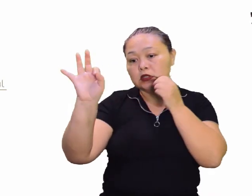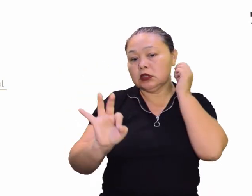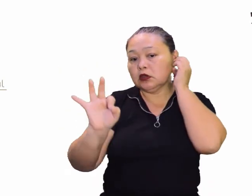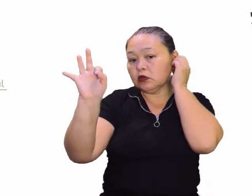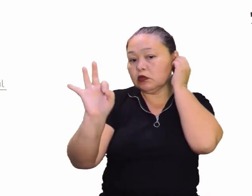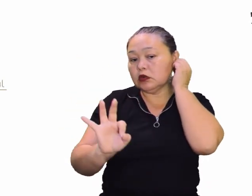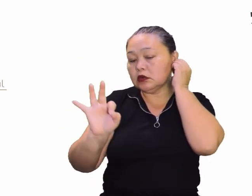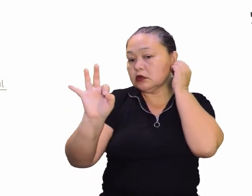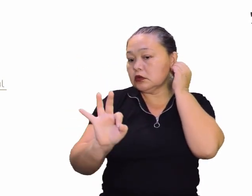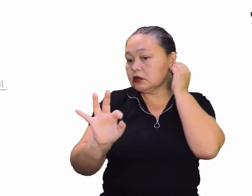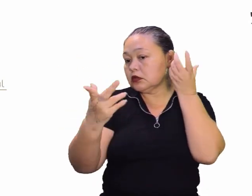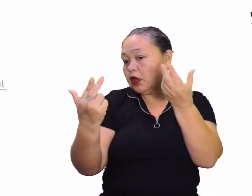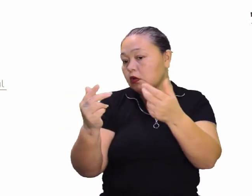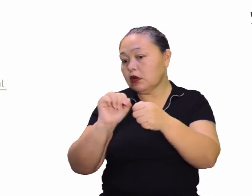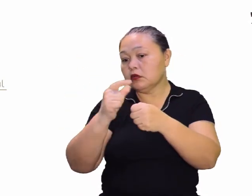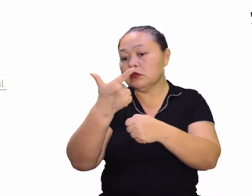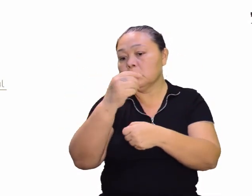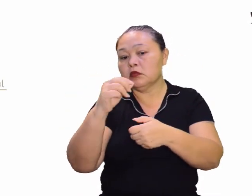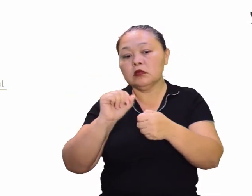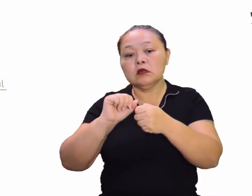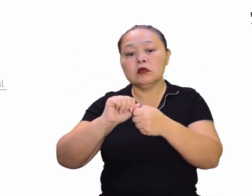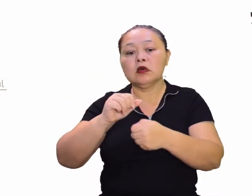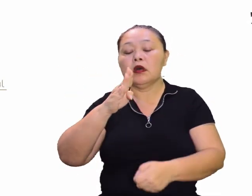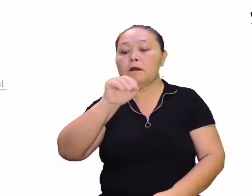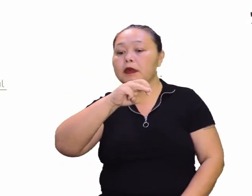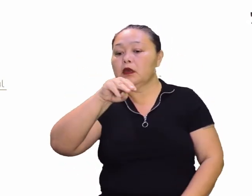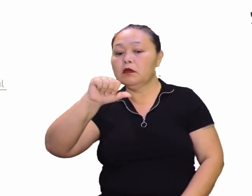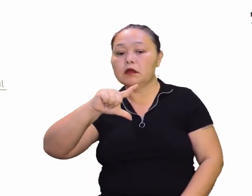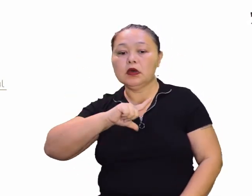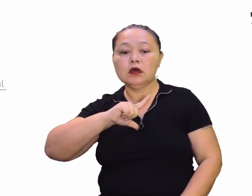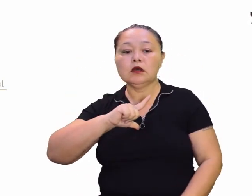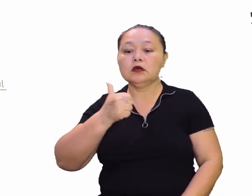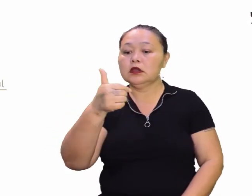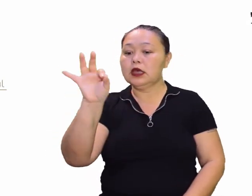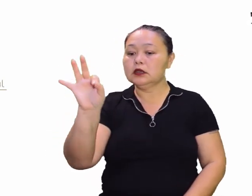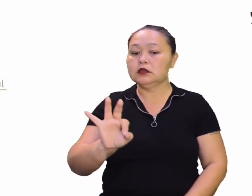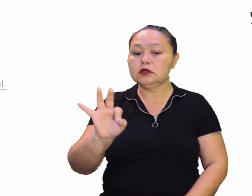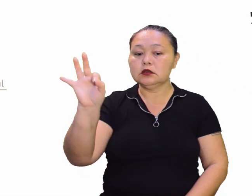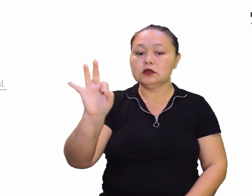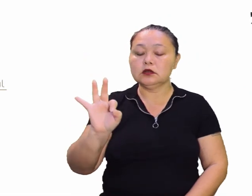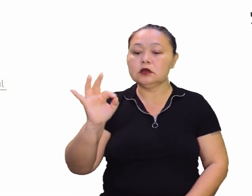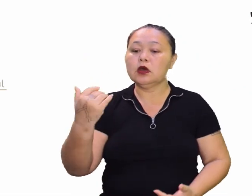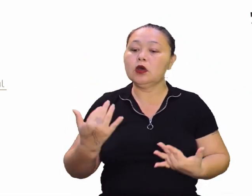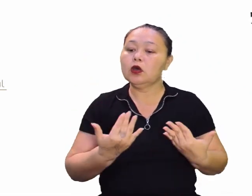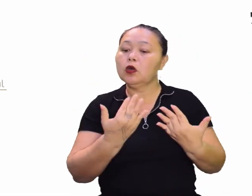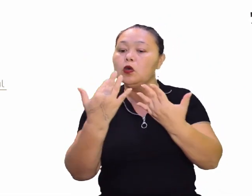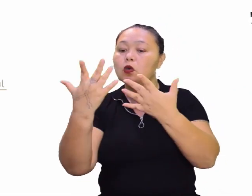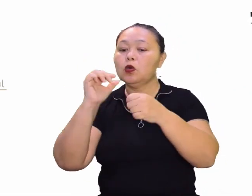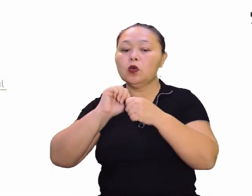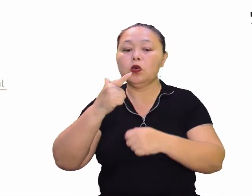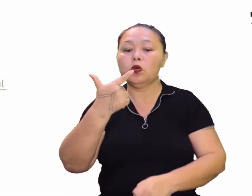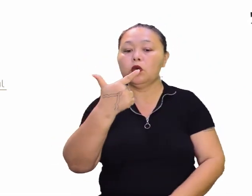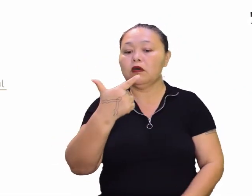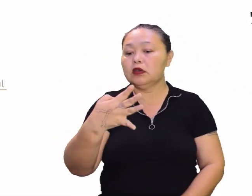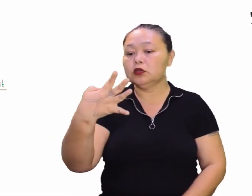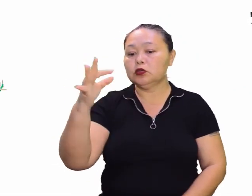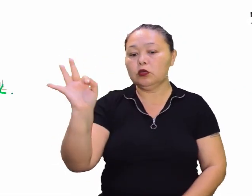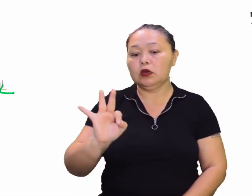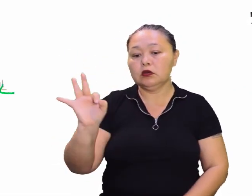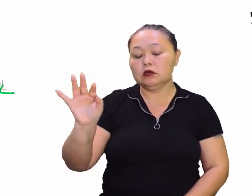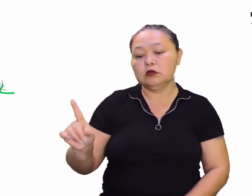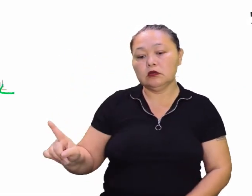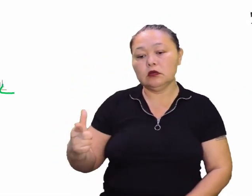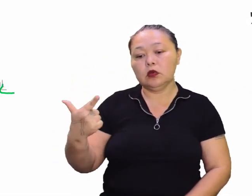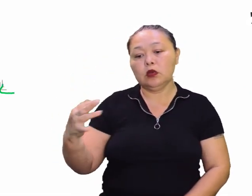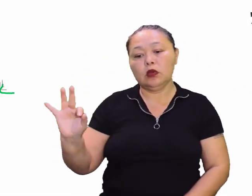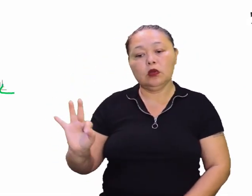5% em relação a 2013, biomassa 10% e gás natural 24%, aqui ó, vai